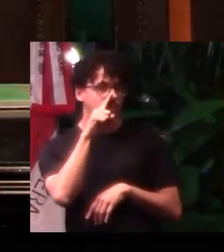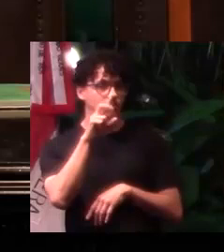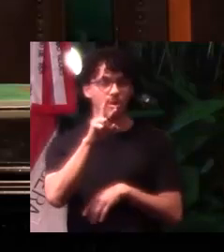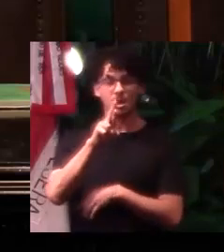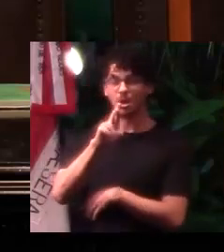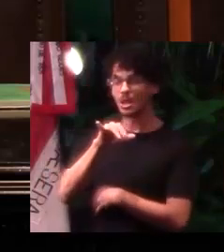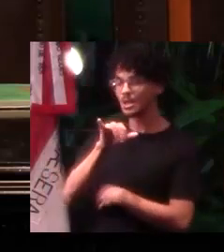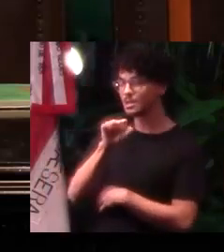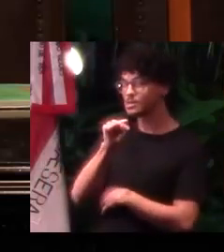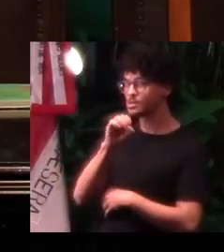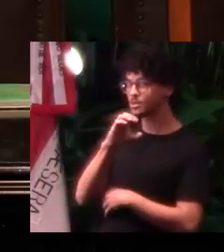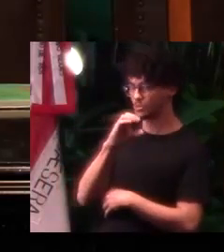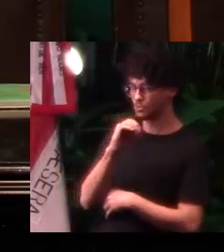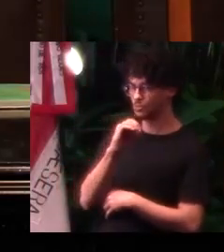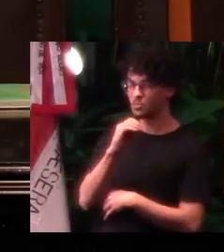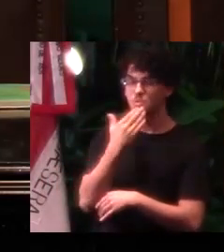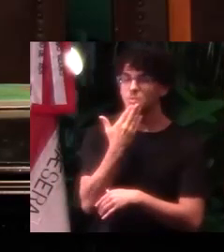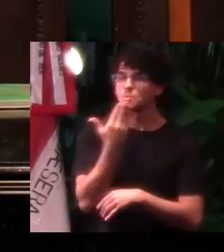de nós